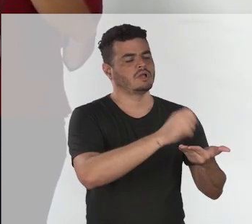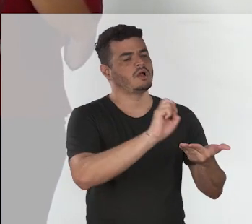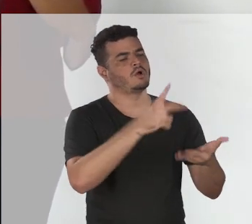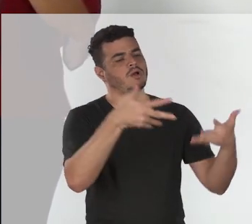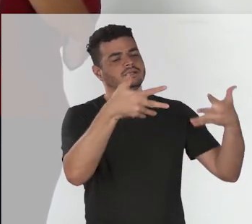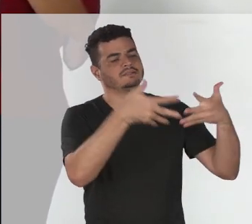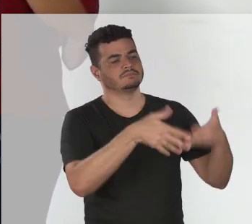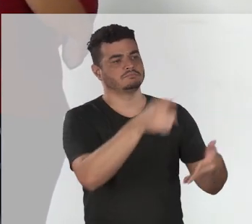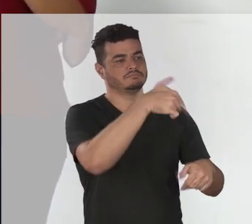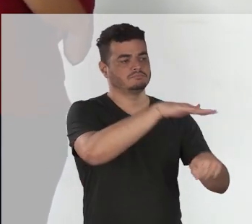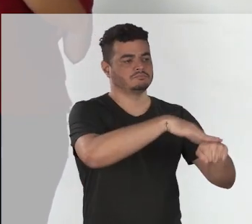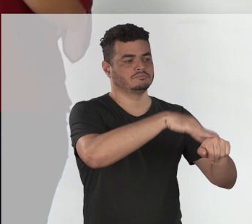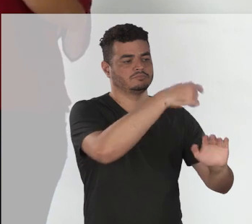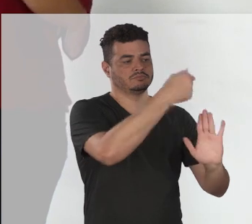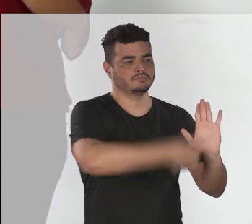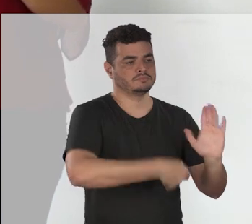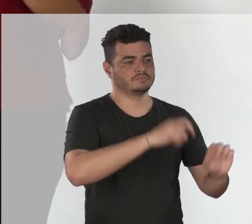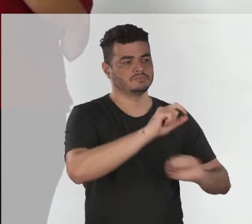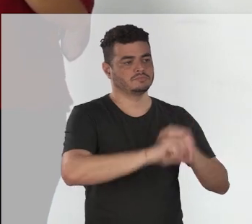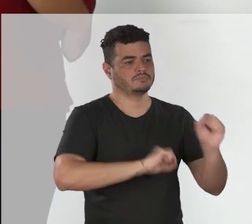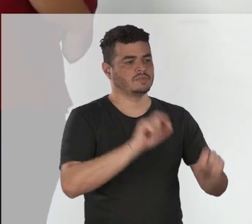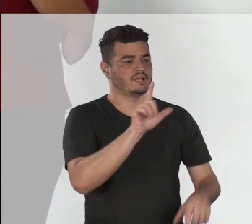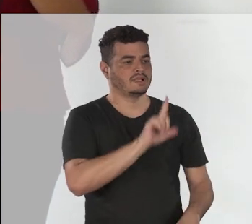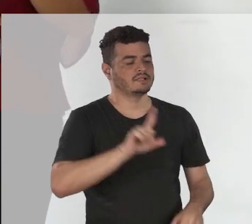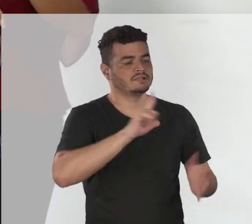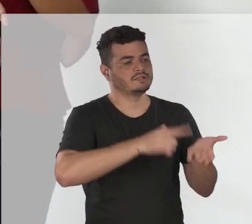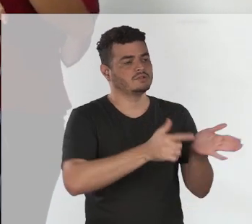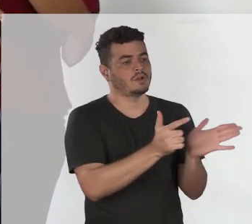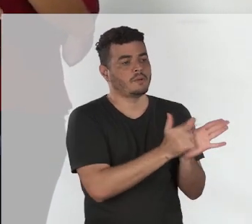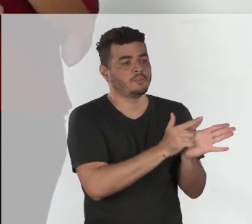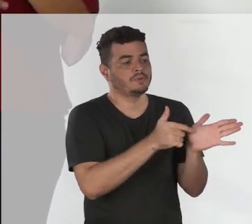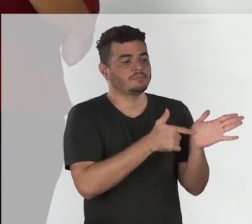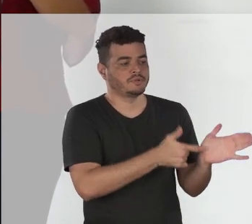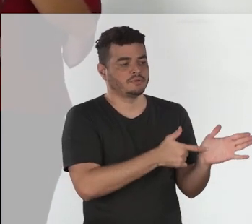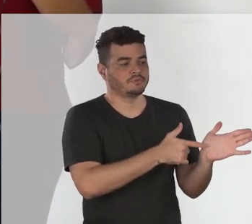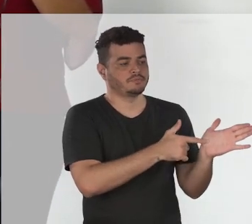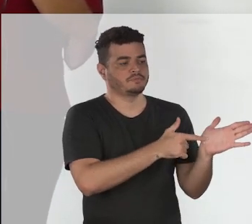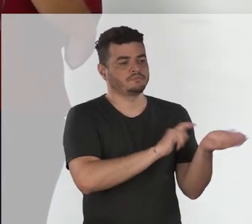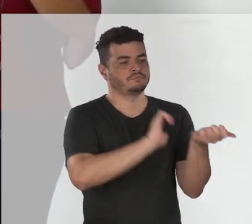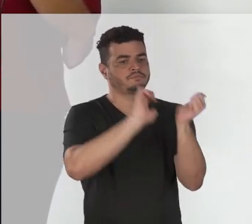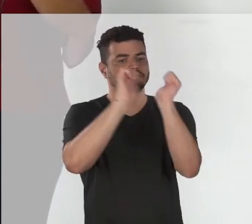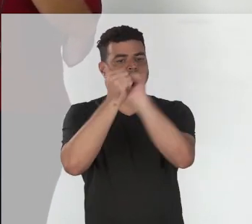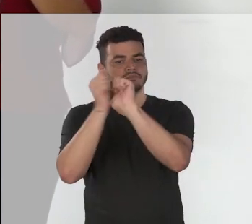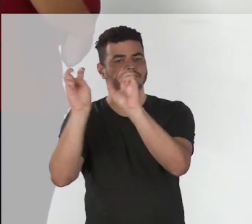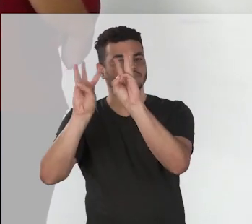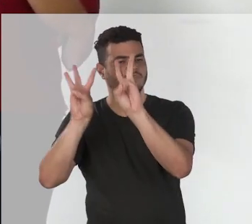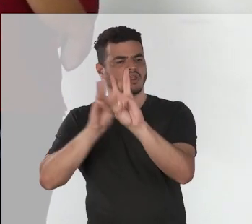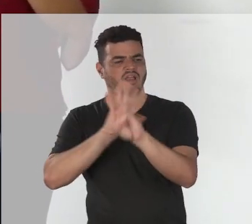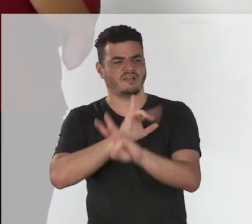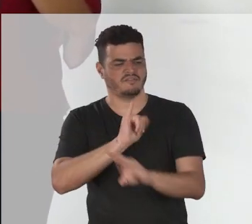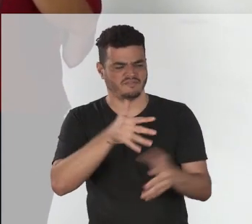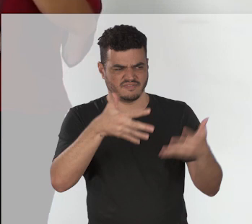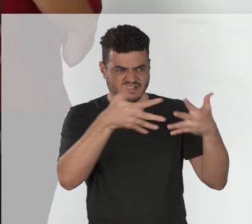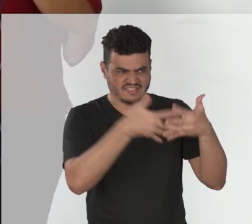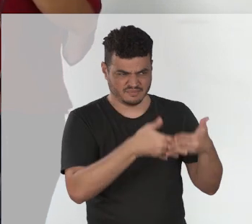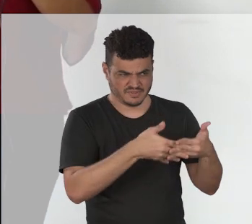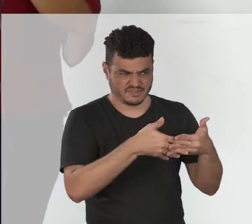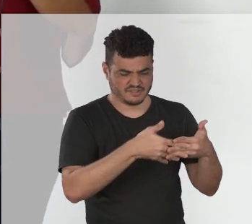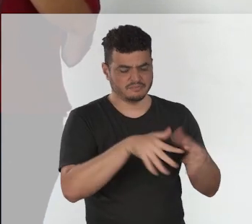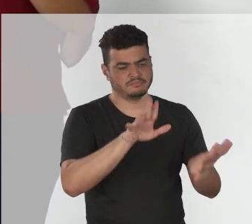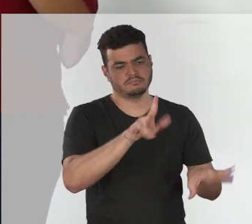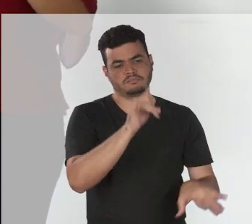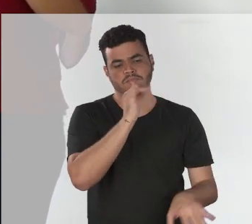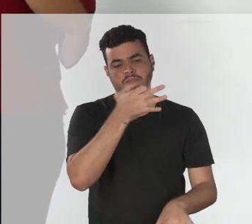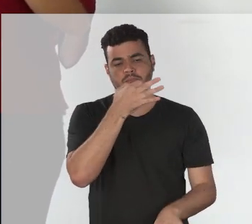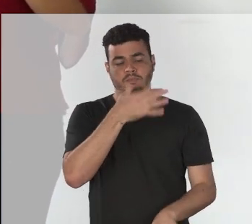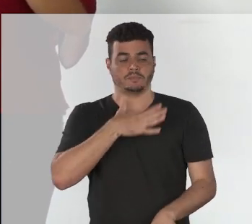na questão da literatura em papel, para a internet, atrapalha bastante, porque acho que, querendo ou